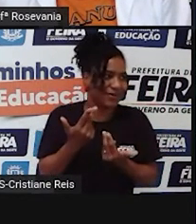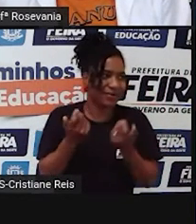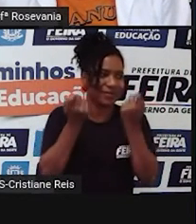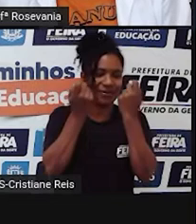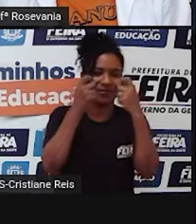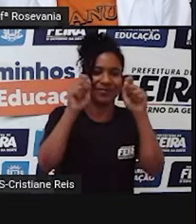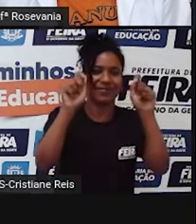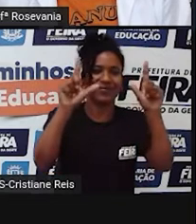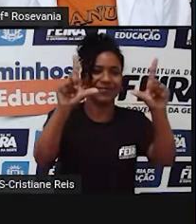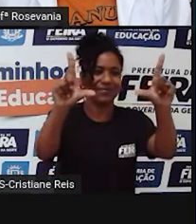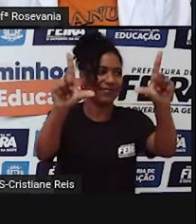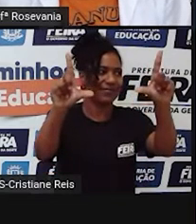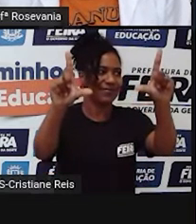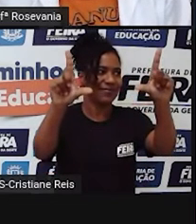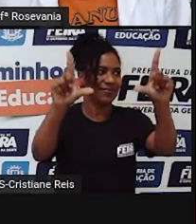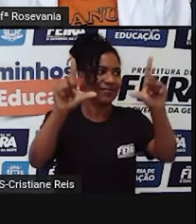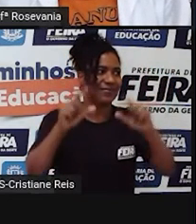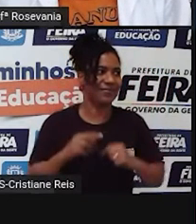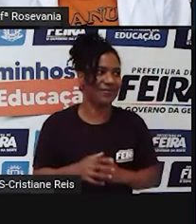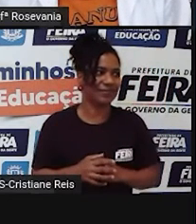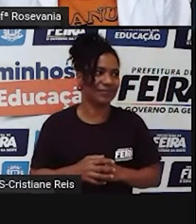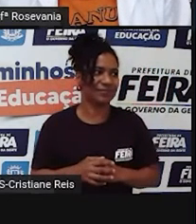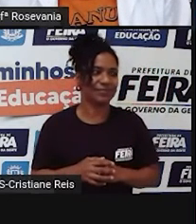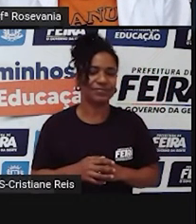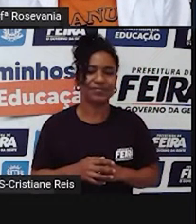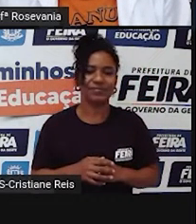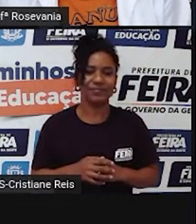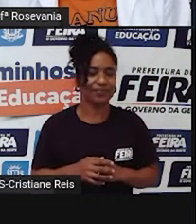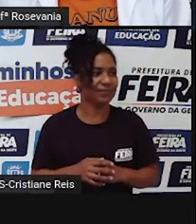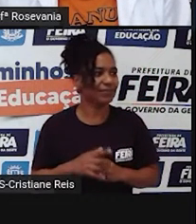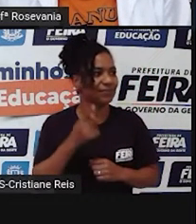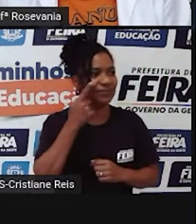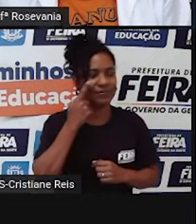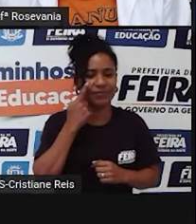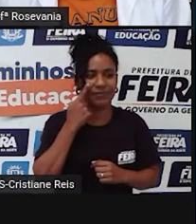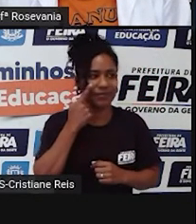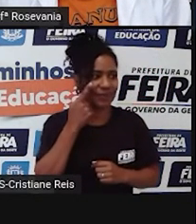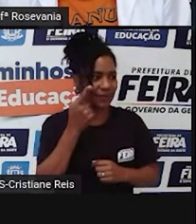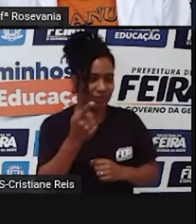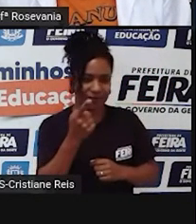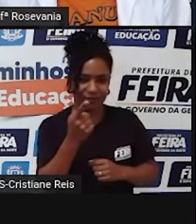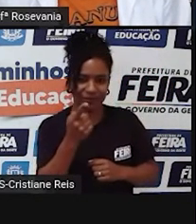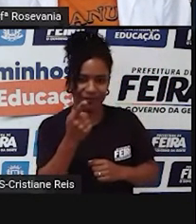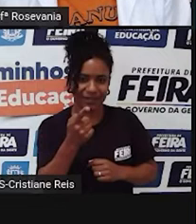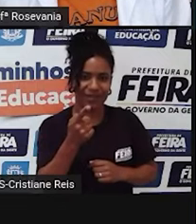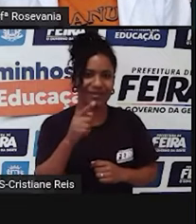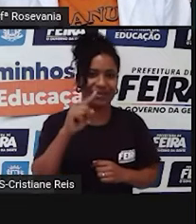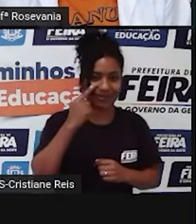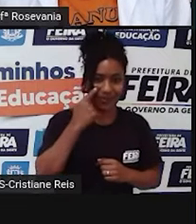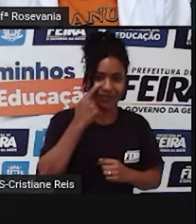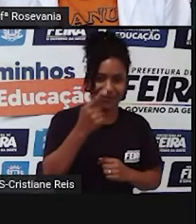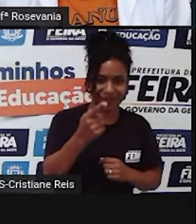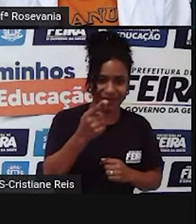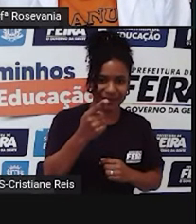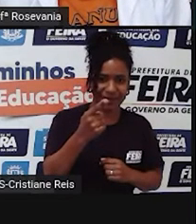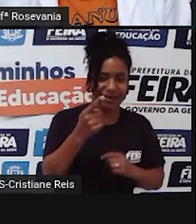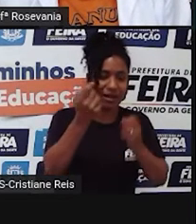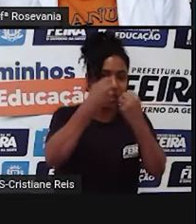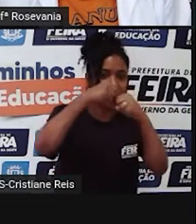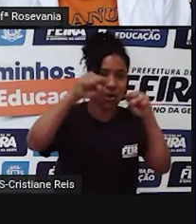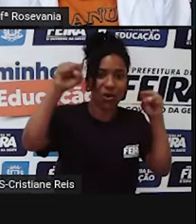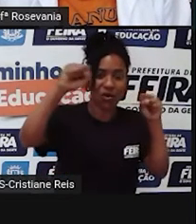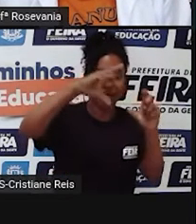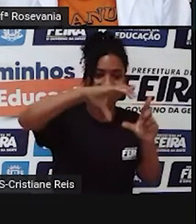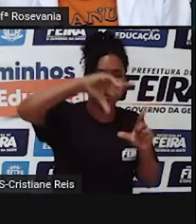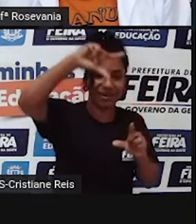aqui, né, a representaçãozinha dele, aí você vê mais ou menos. Até a própria Groenlândia aqui, ó, nessa projeção, ó, como ela fica enorme, e